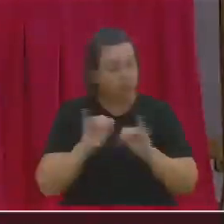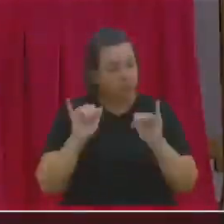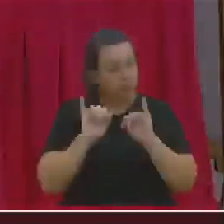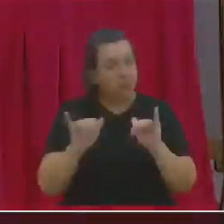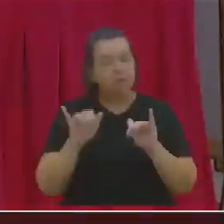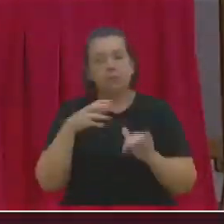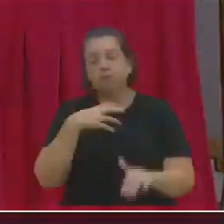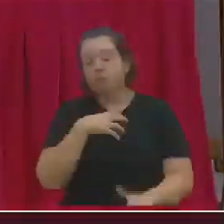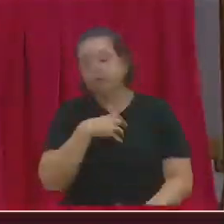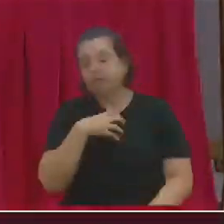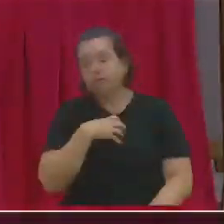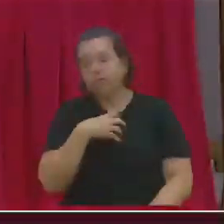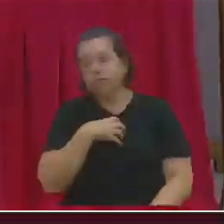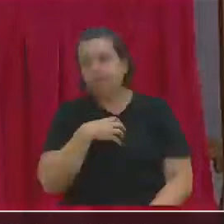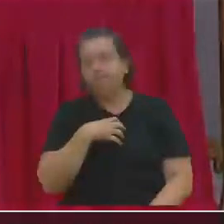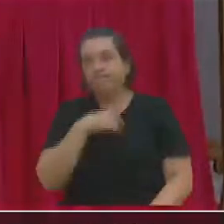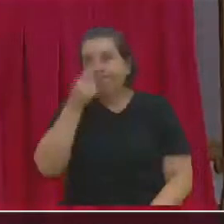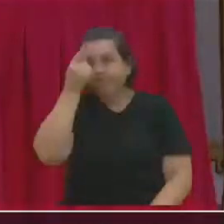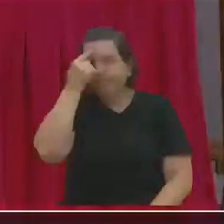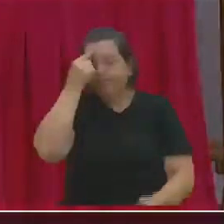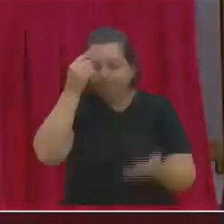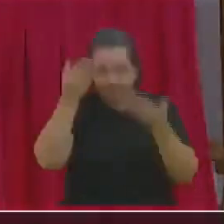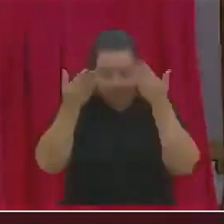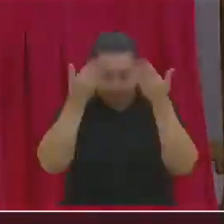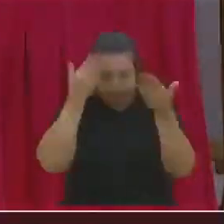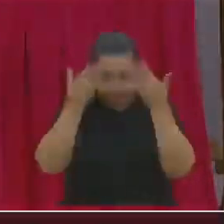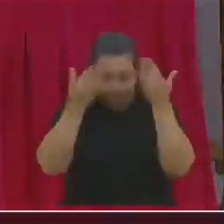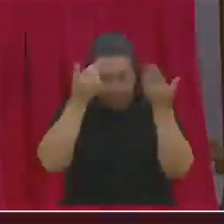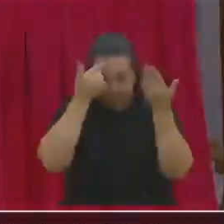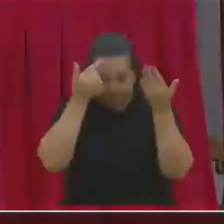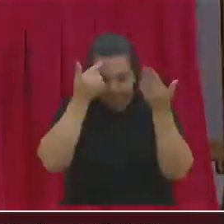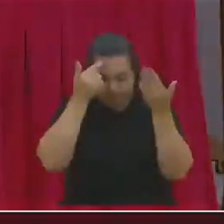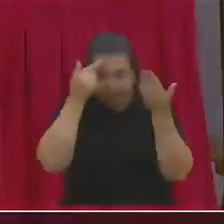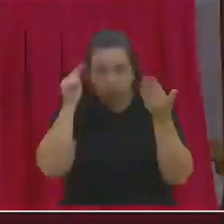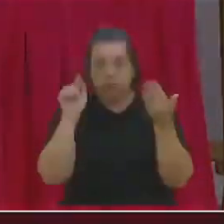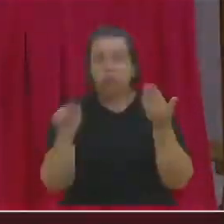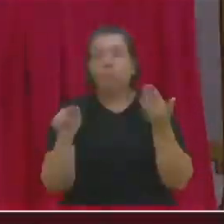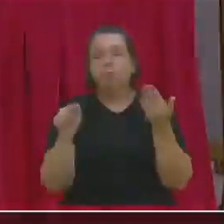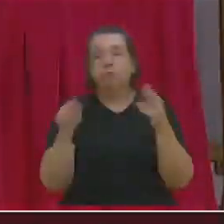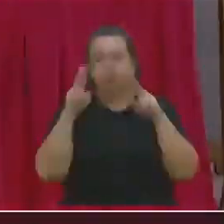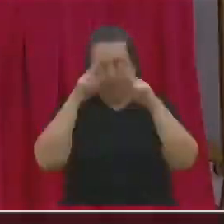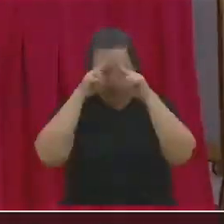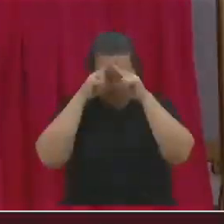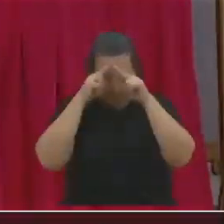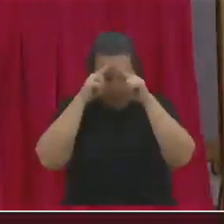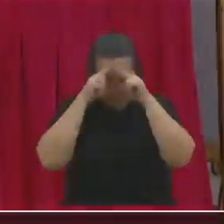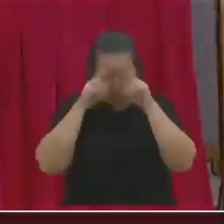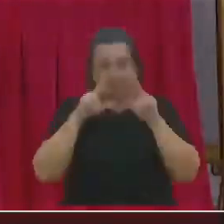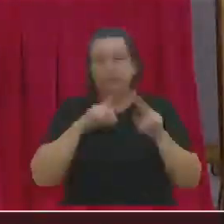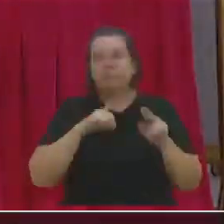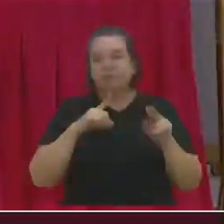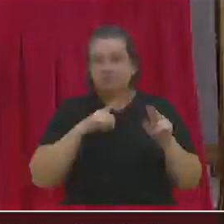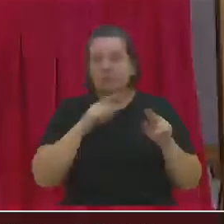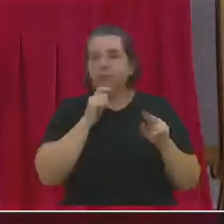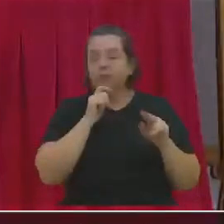forma psicológica, estão com este trauma,